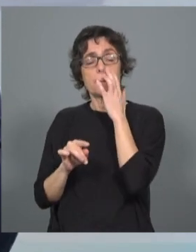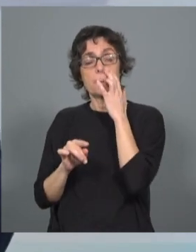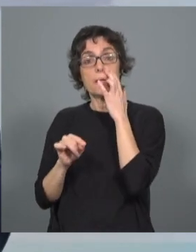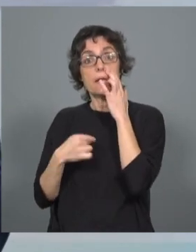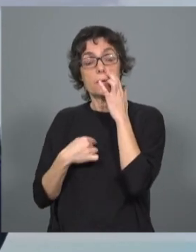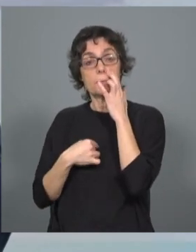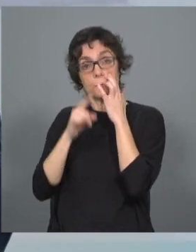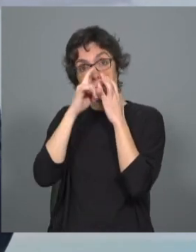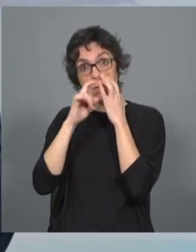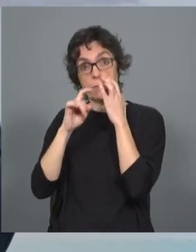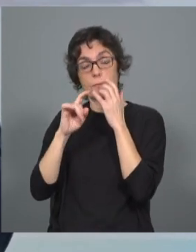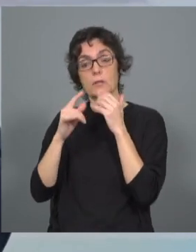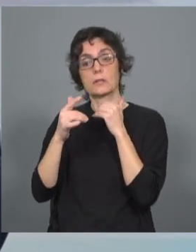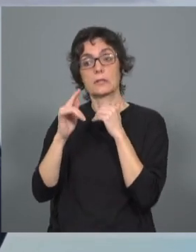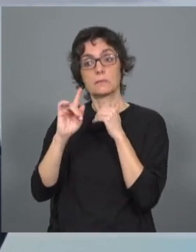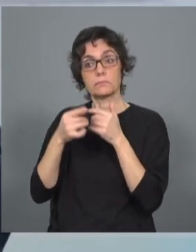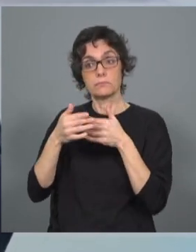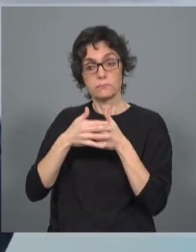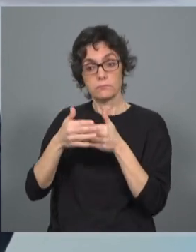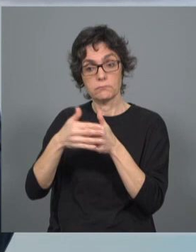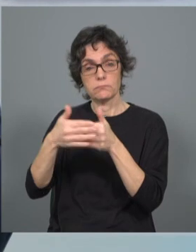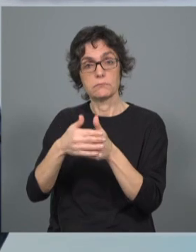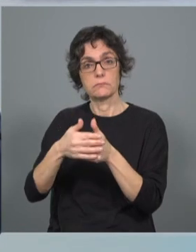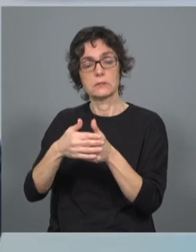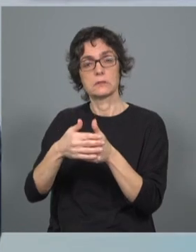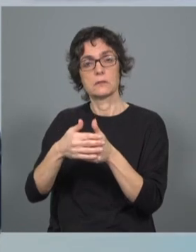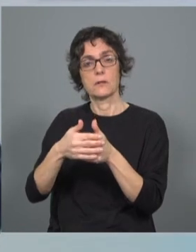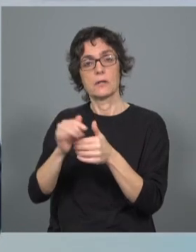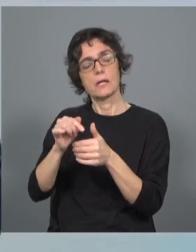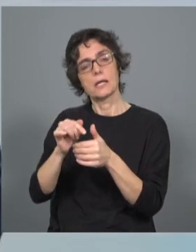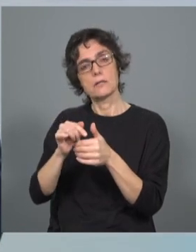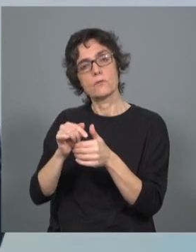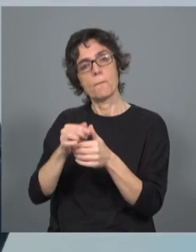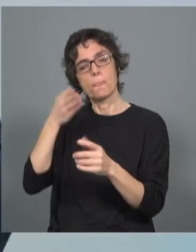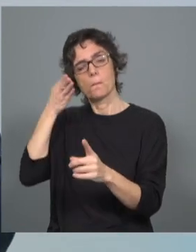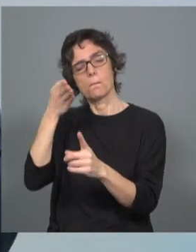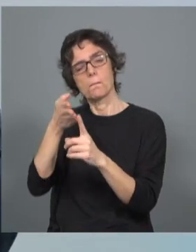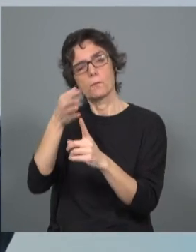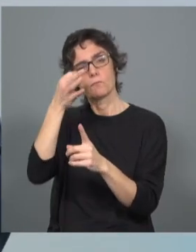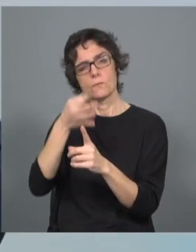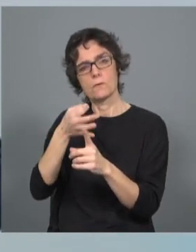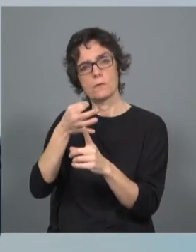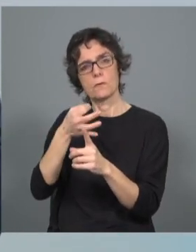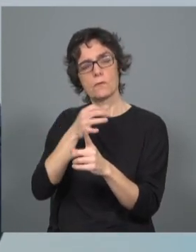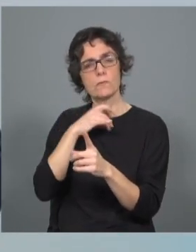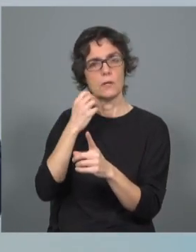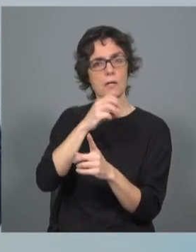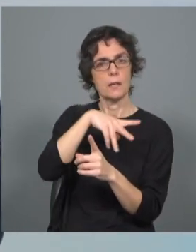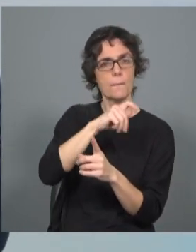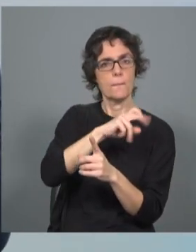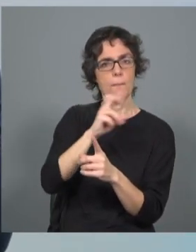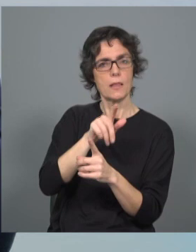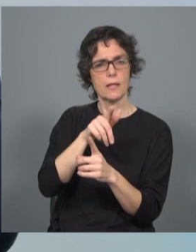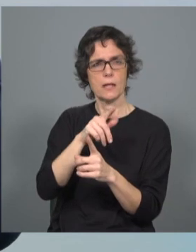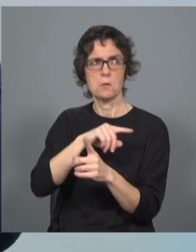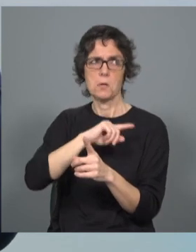eu iniciei um processo mais concreto e se calhar mais intencional, digamos assim, com o Padre Zé Manel, de discernimento, mais ou menos 1 ano